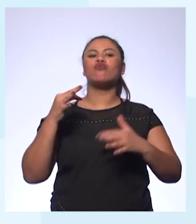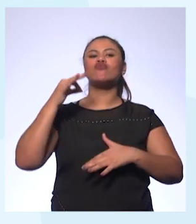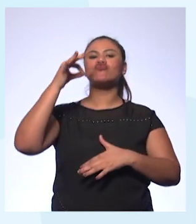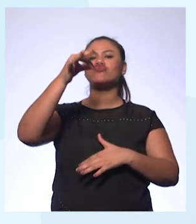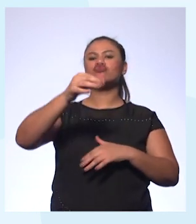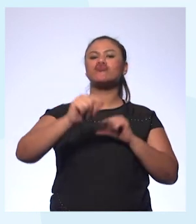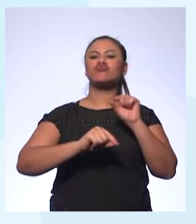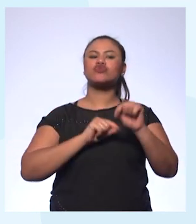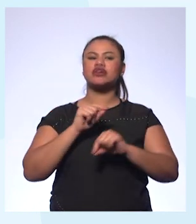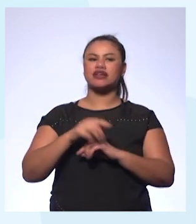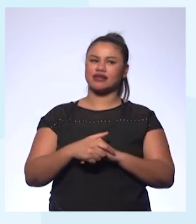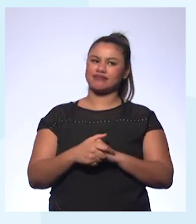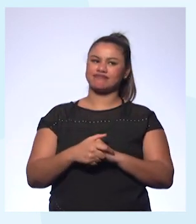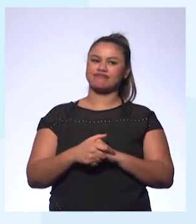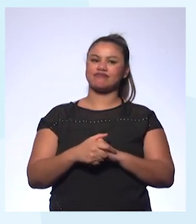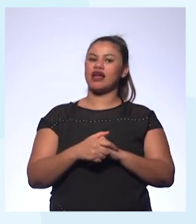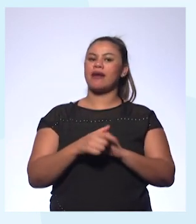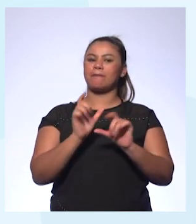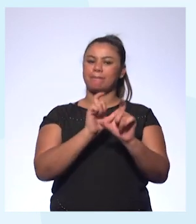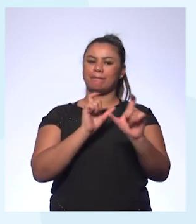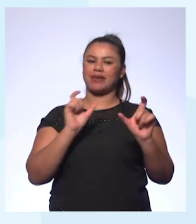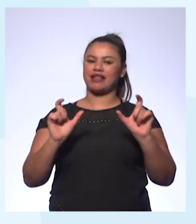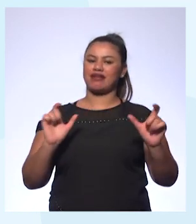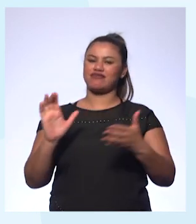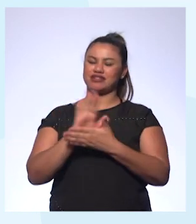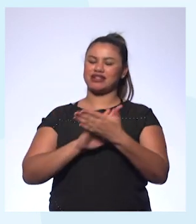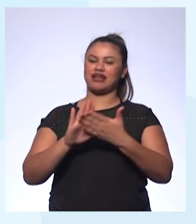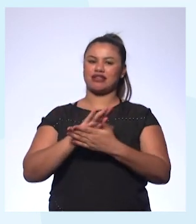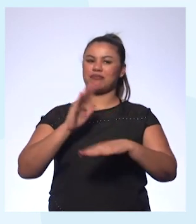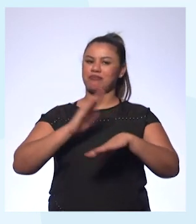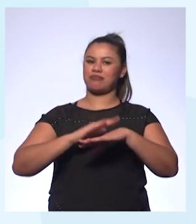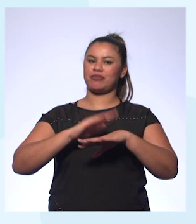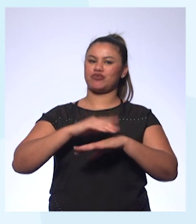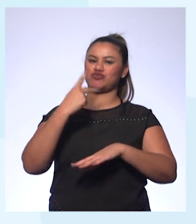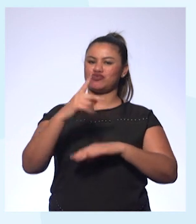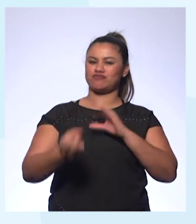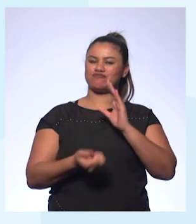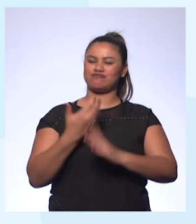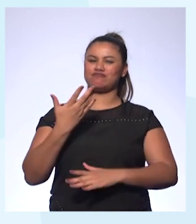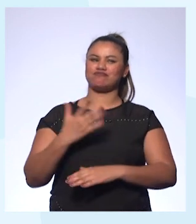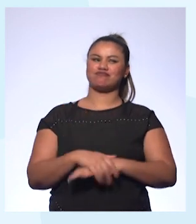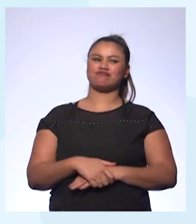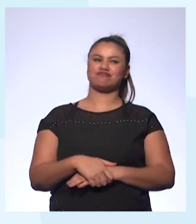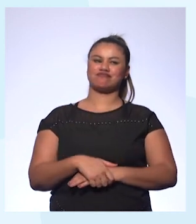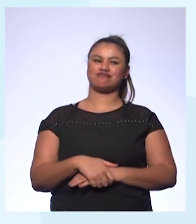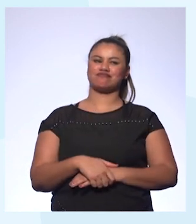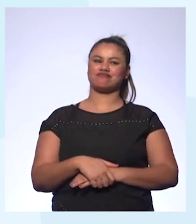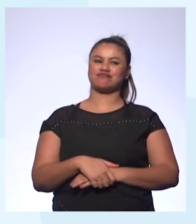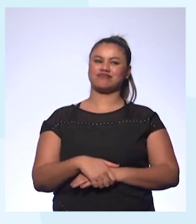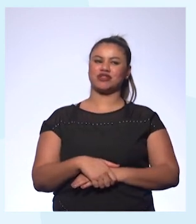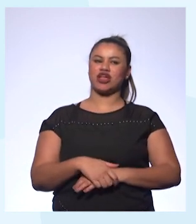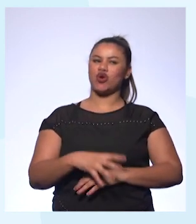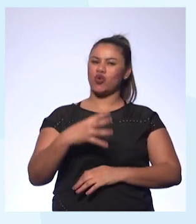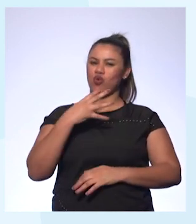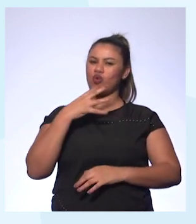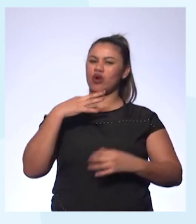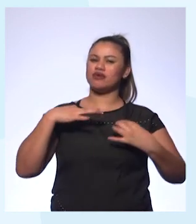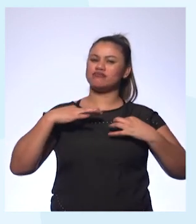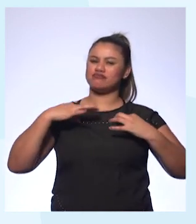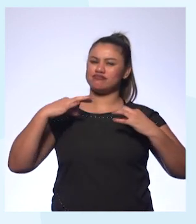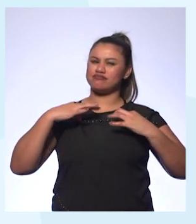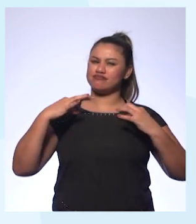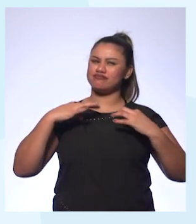será no futuro e aí eu não coloquei agora as palavras para ajudar né deixei um pouquinho deixa um pouquinho eu disse que short Eu conheço a camiseta